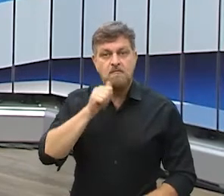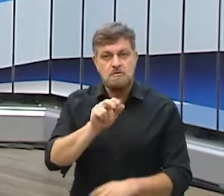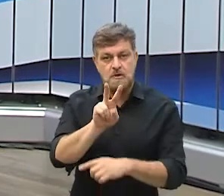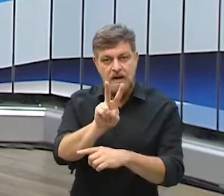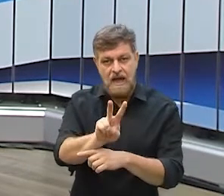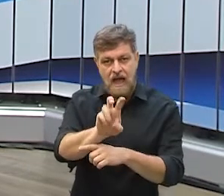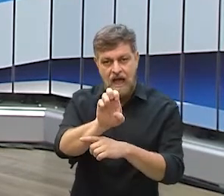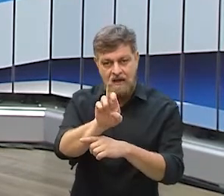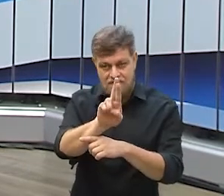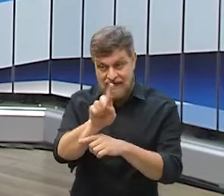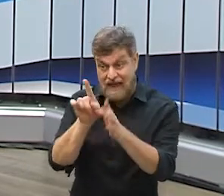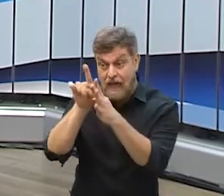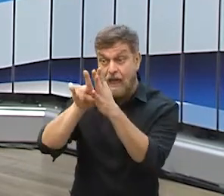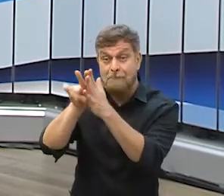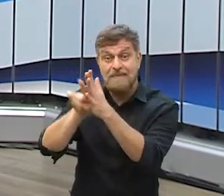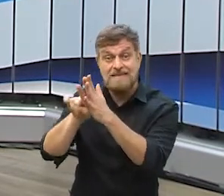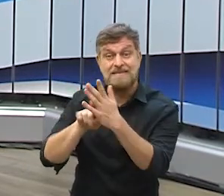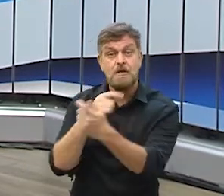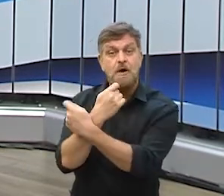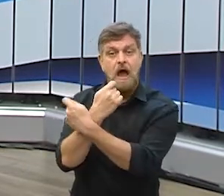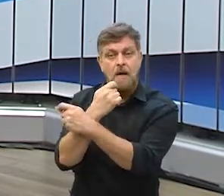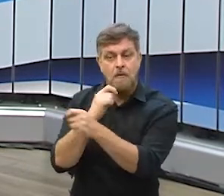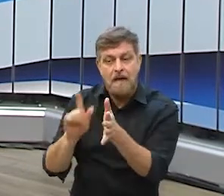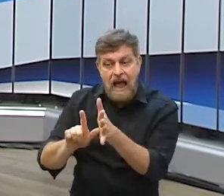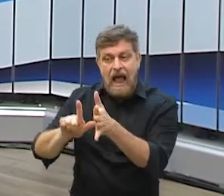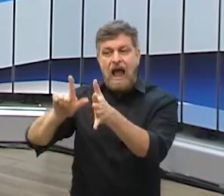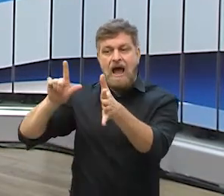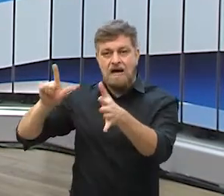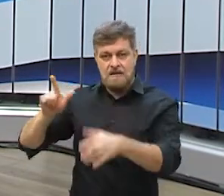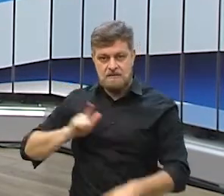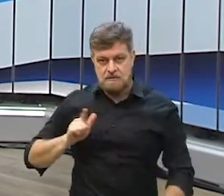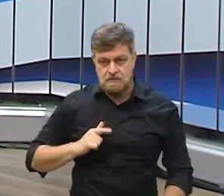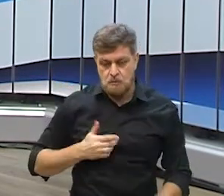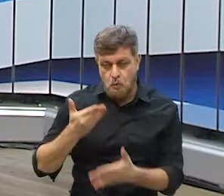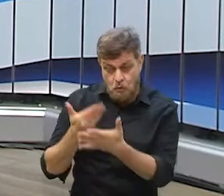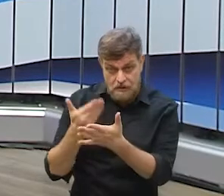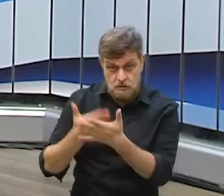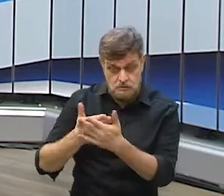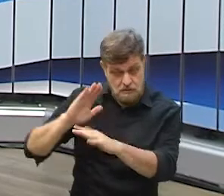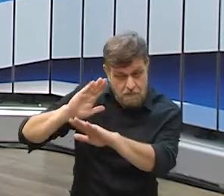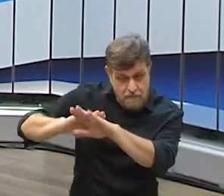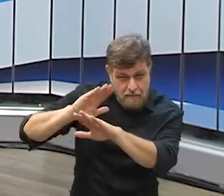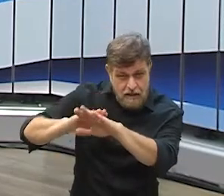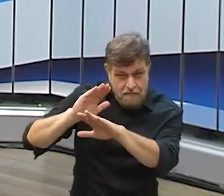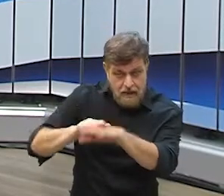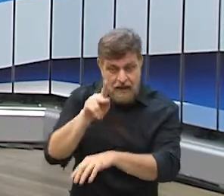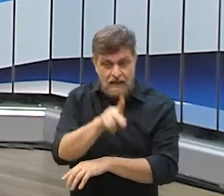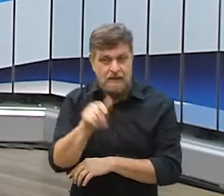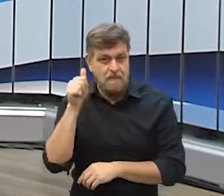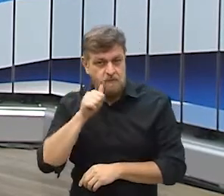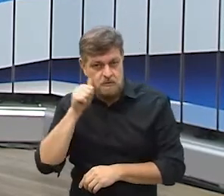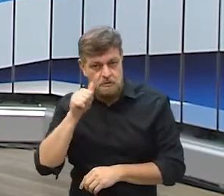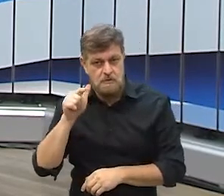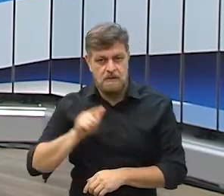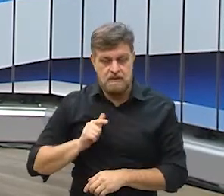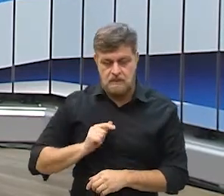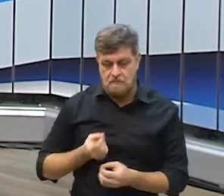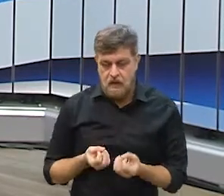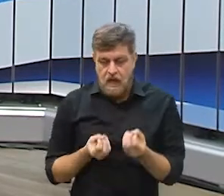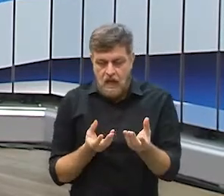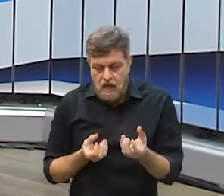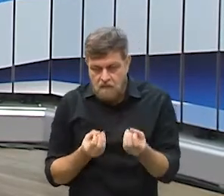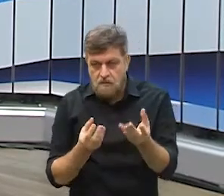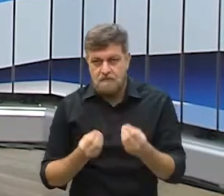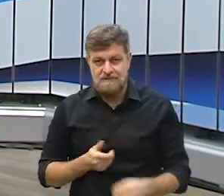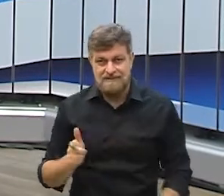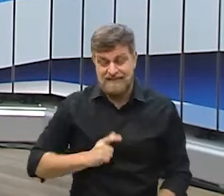Vera Plácido. E antes de abordarmos o levantamento que você realizou, os estudos, dados, situação